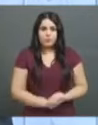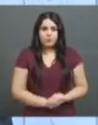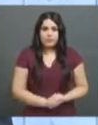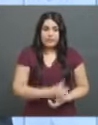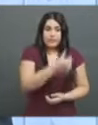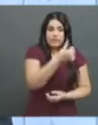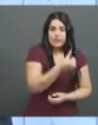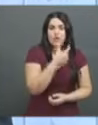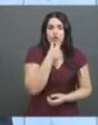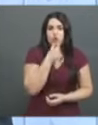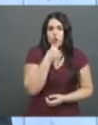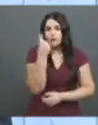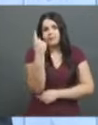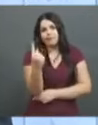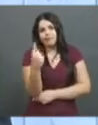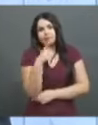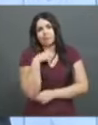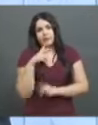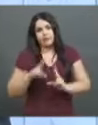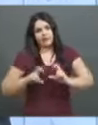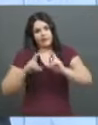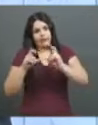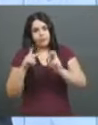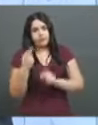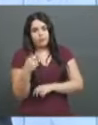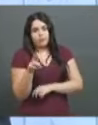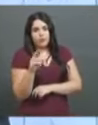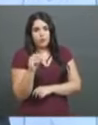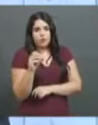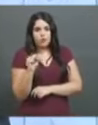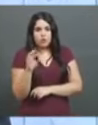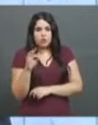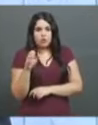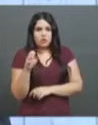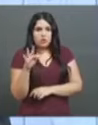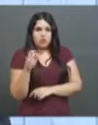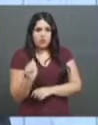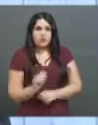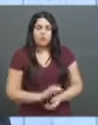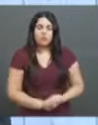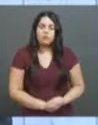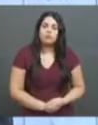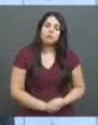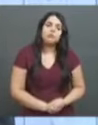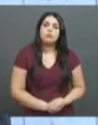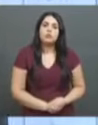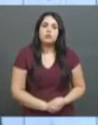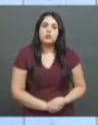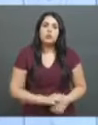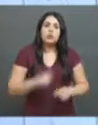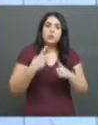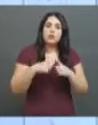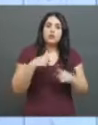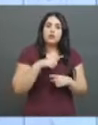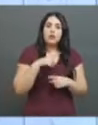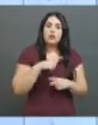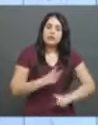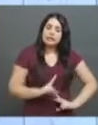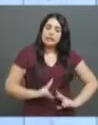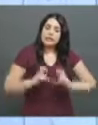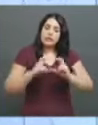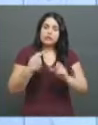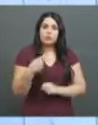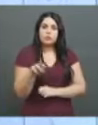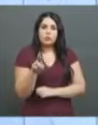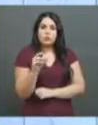seis homens vai ter um câncer da próstata clinicamente significativo, porque nós temos também câncer na